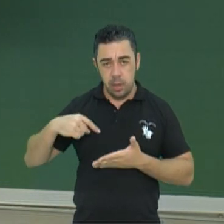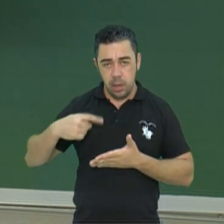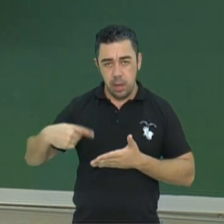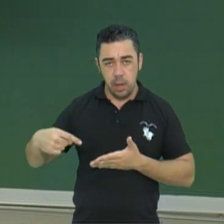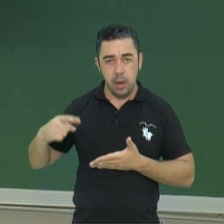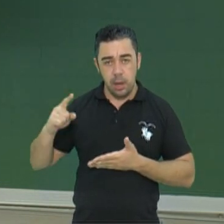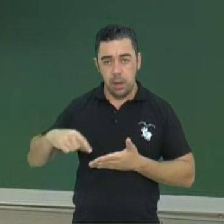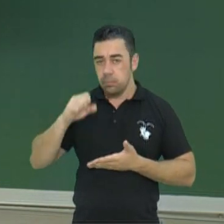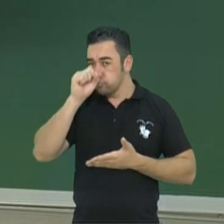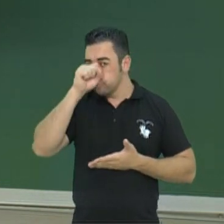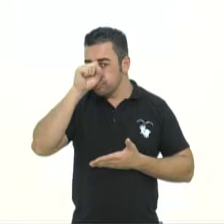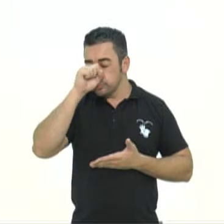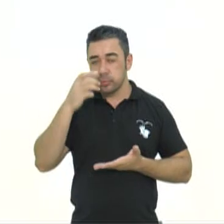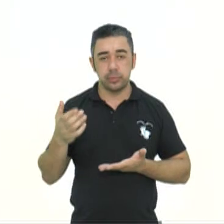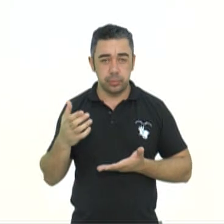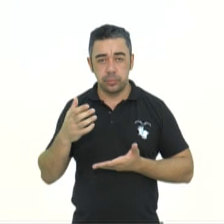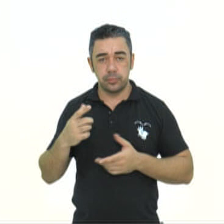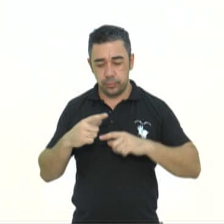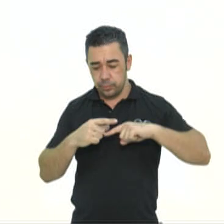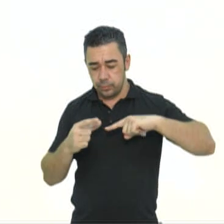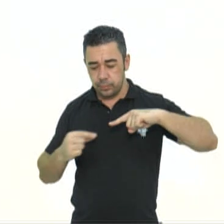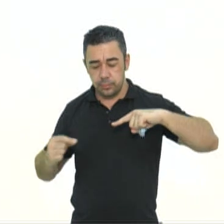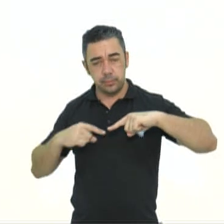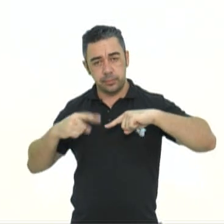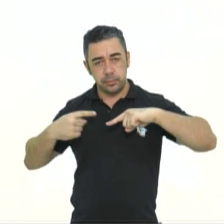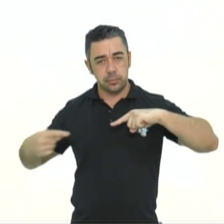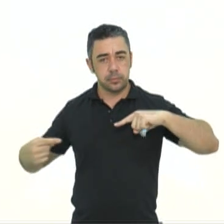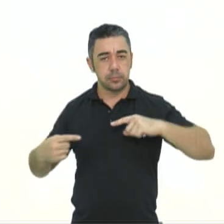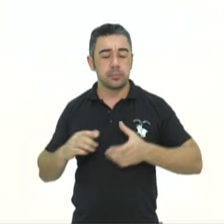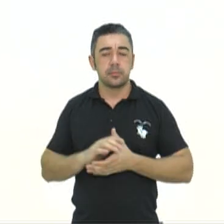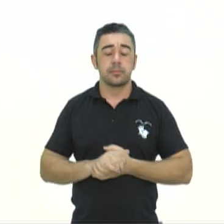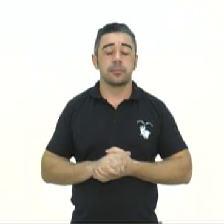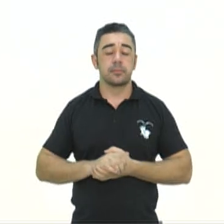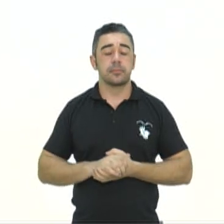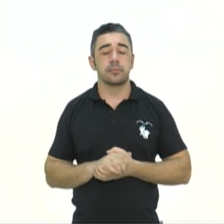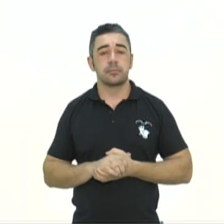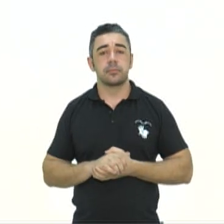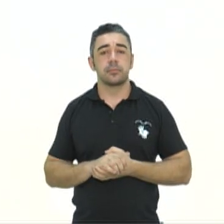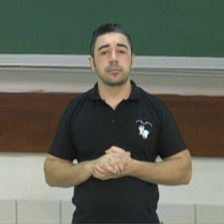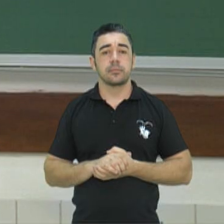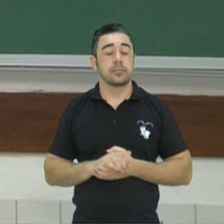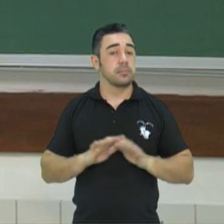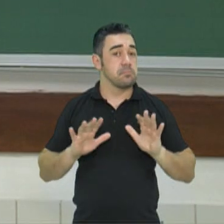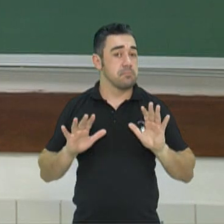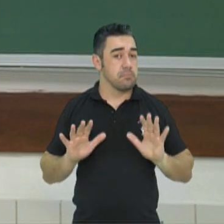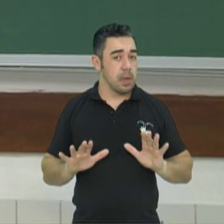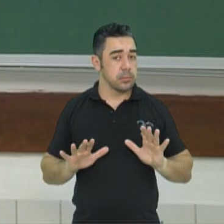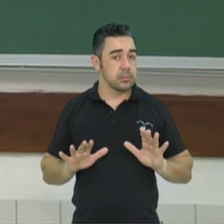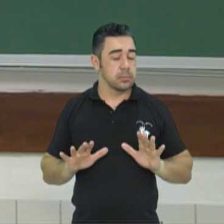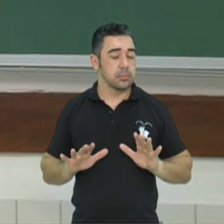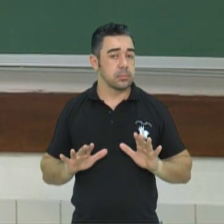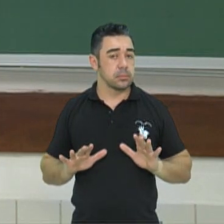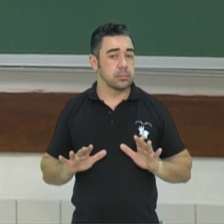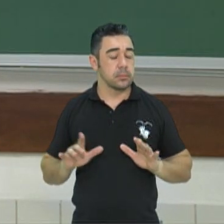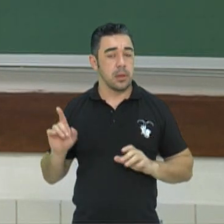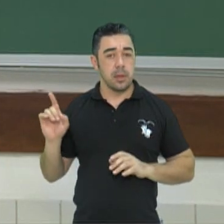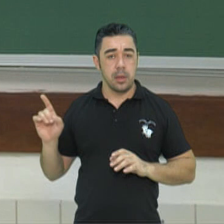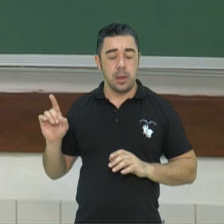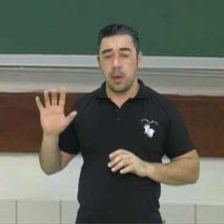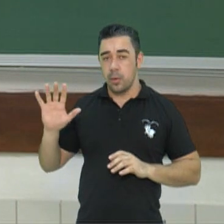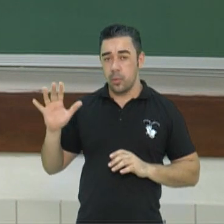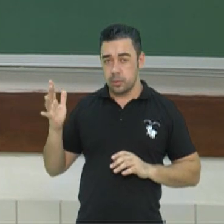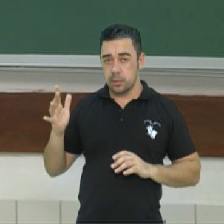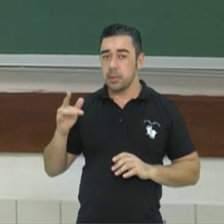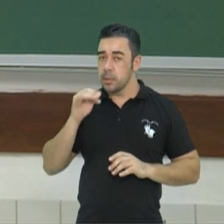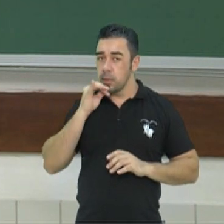examiná-lo, viram que realmente era um rabo de porco. mais um episódio, mais acontecimento